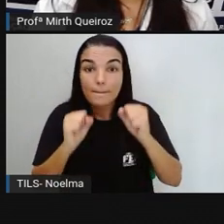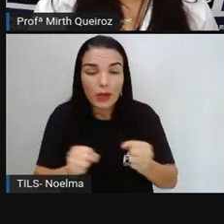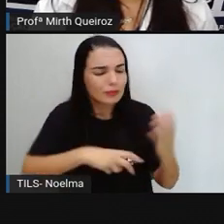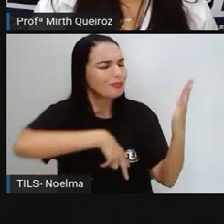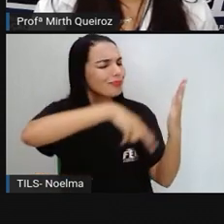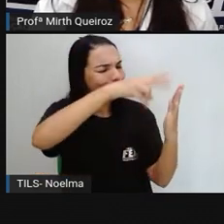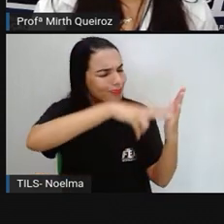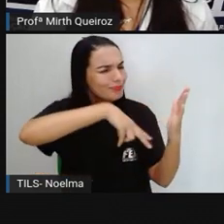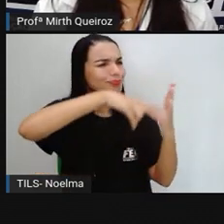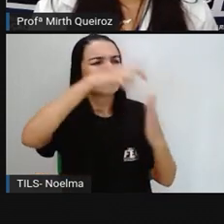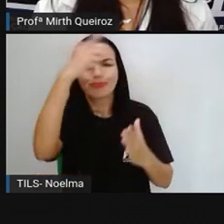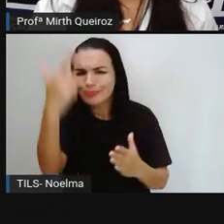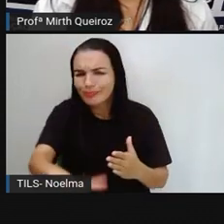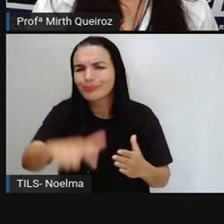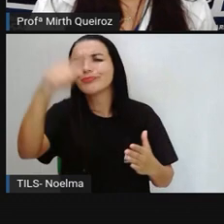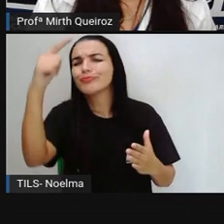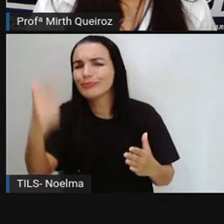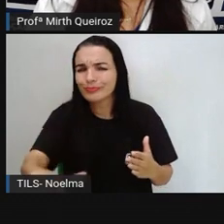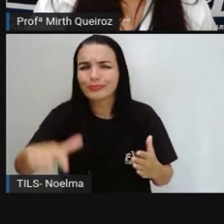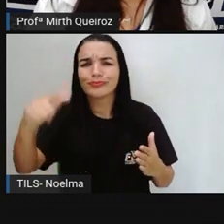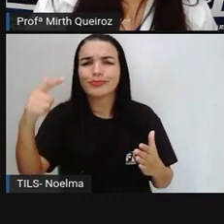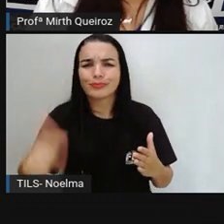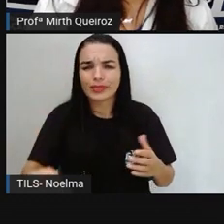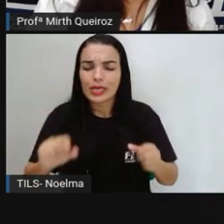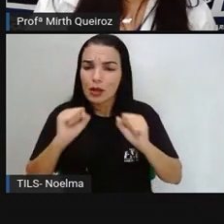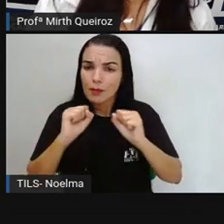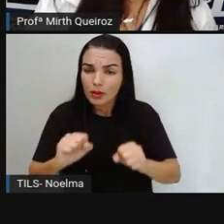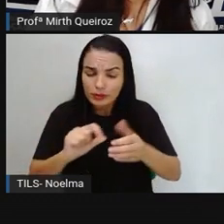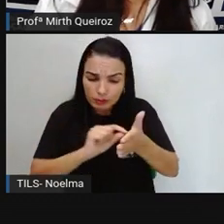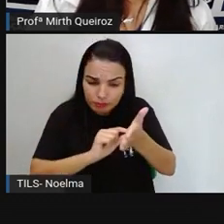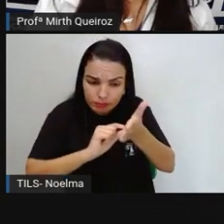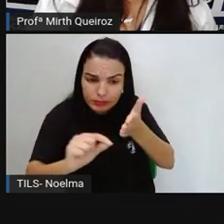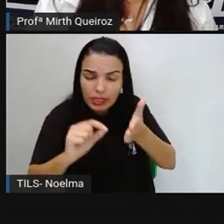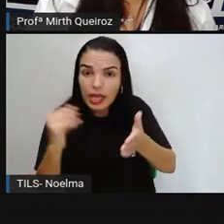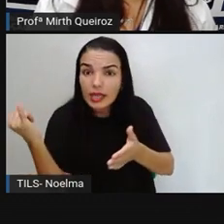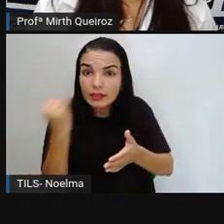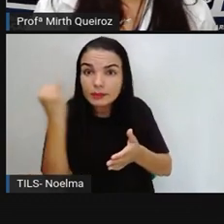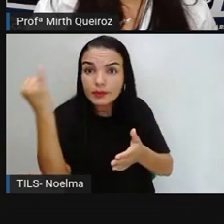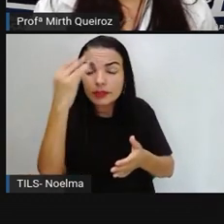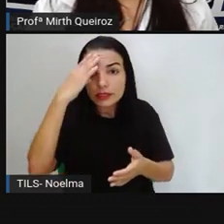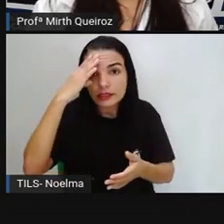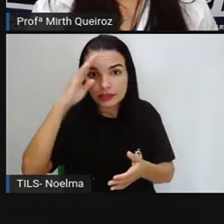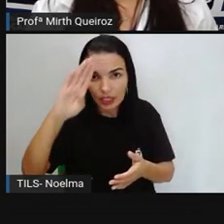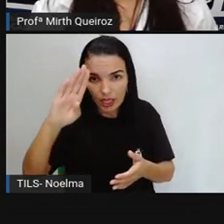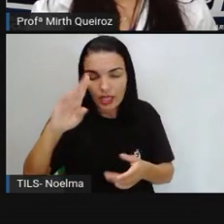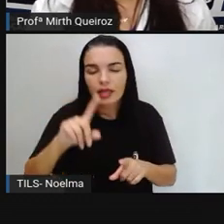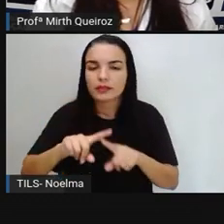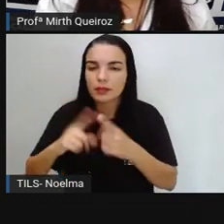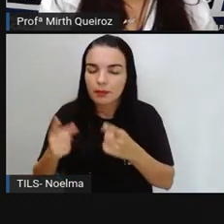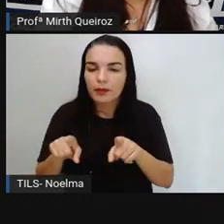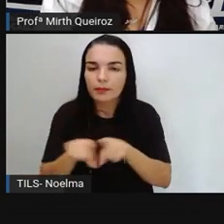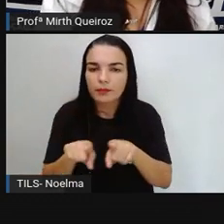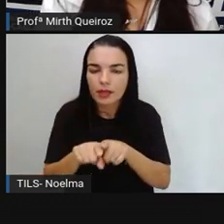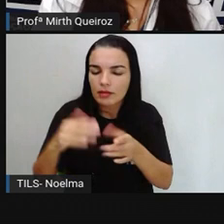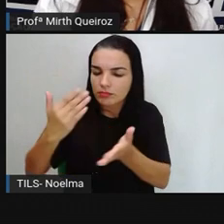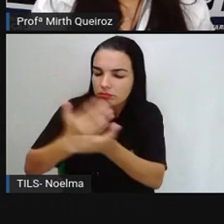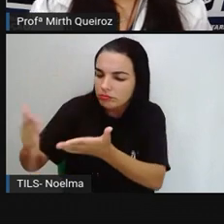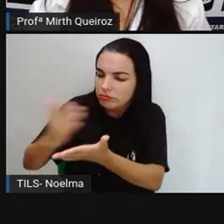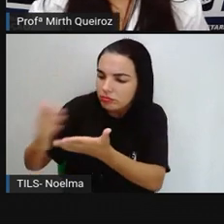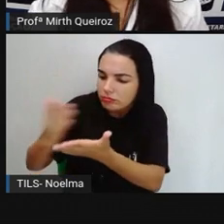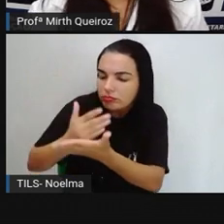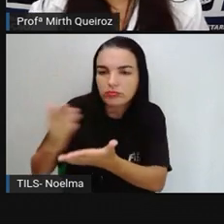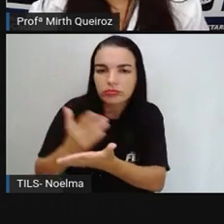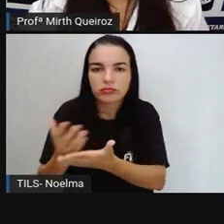quantas vezes forem necessárias, sublinhe as ideias mais importantes do texto, separe os fatos